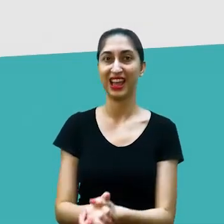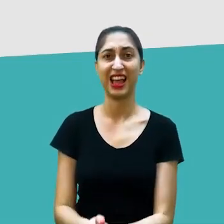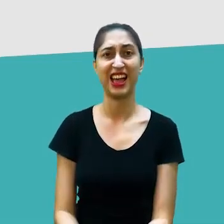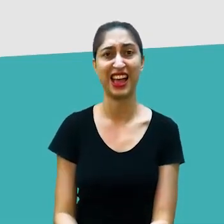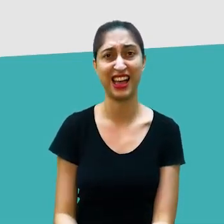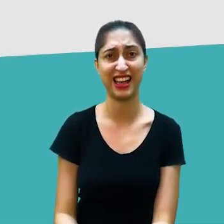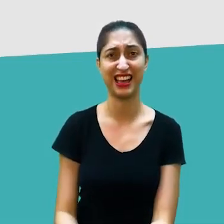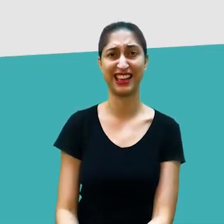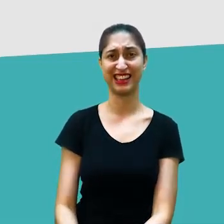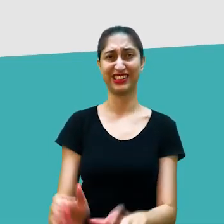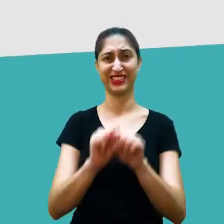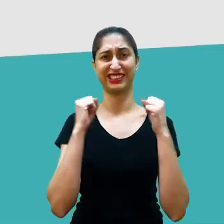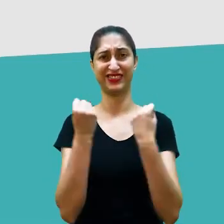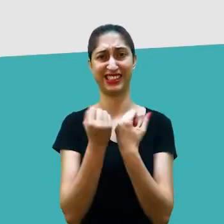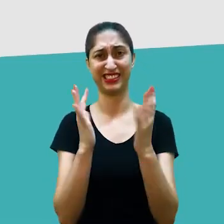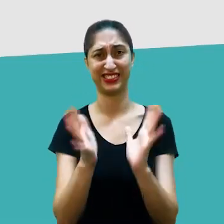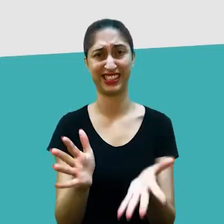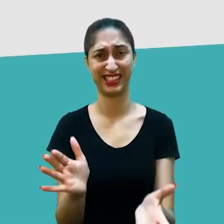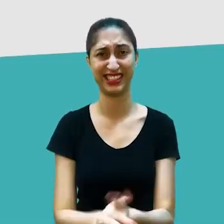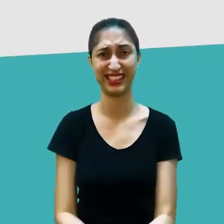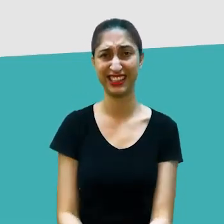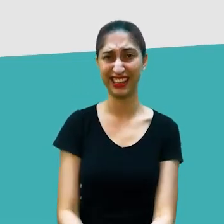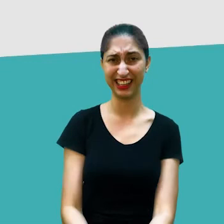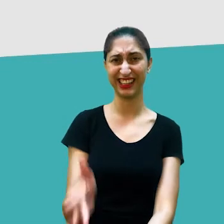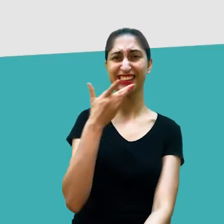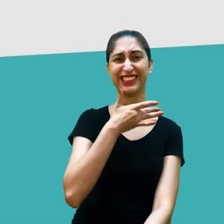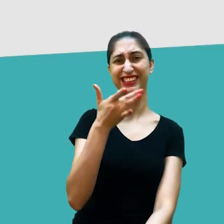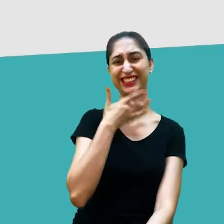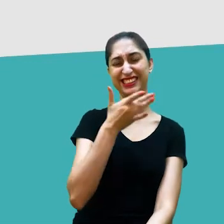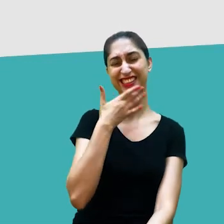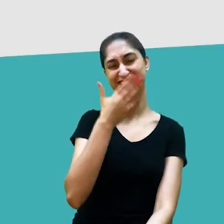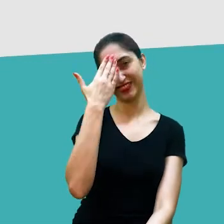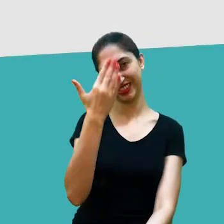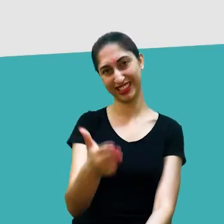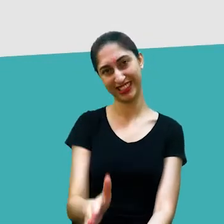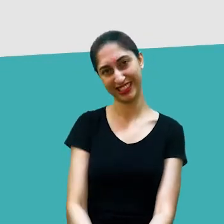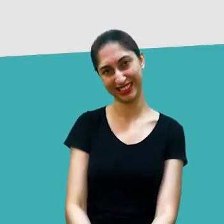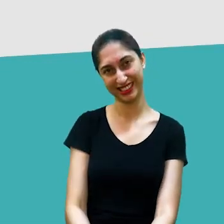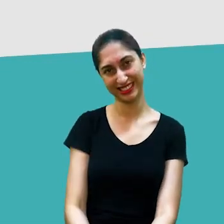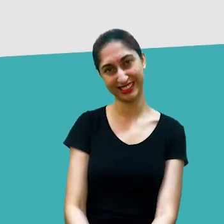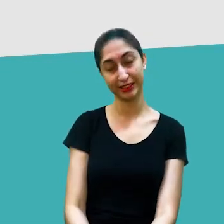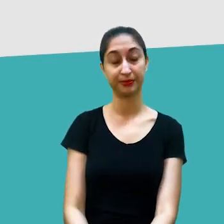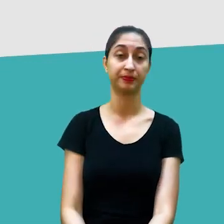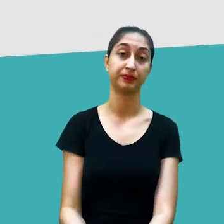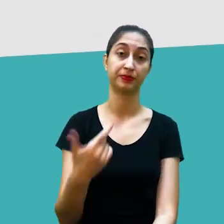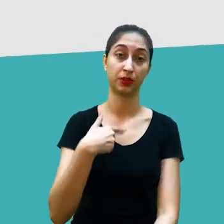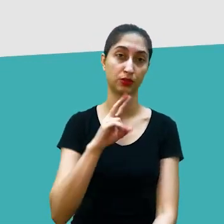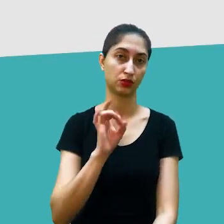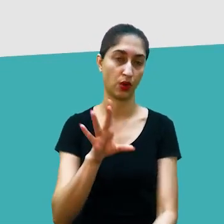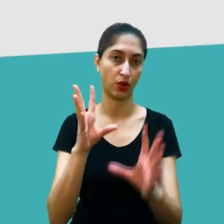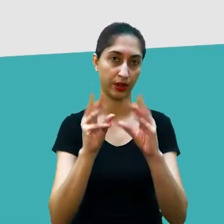né, um seminário. É uma delícia, Rô, obrigado. Eu que agradeço, mas assim, só fazendo um resumo,